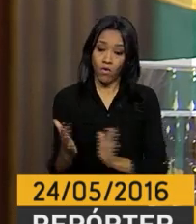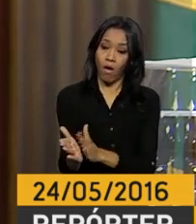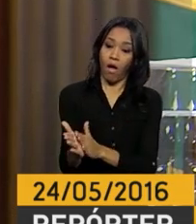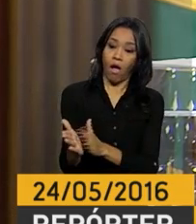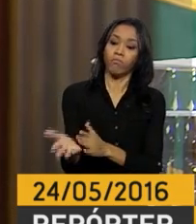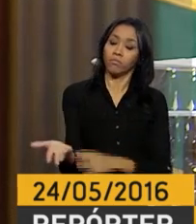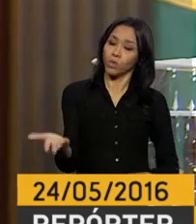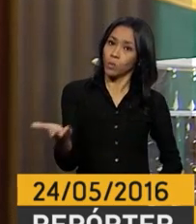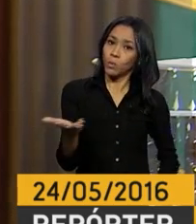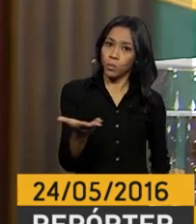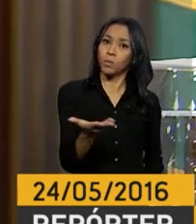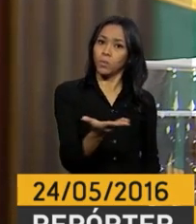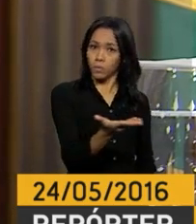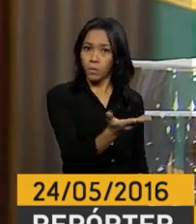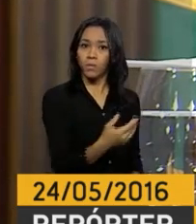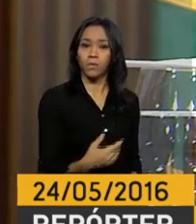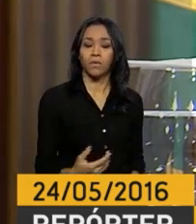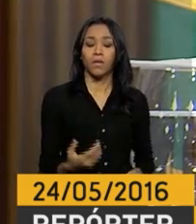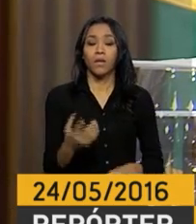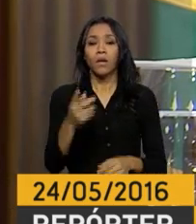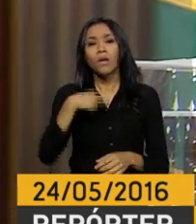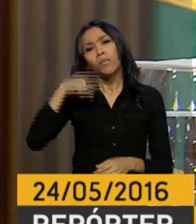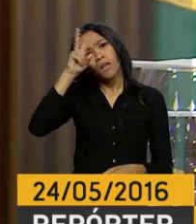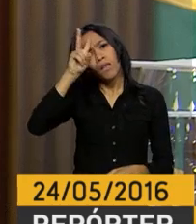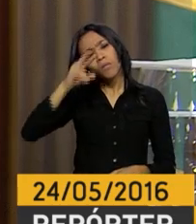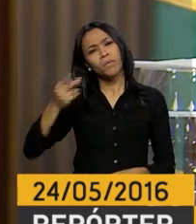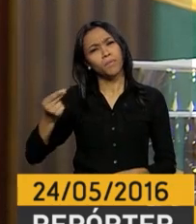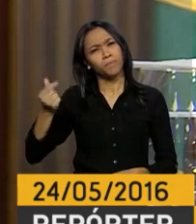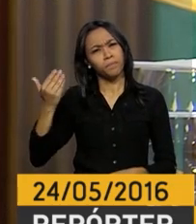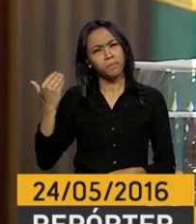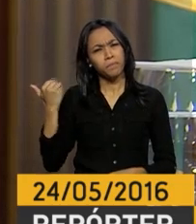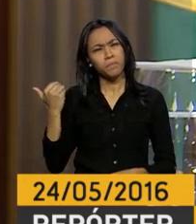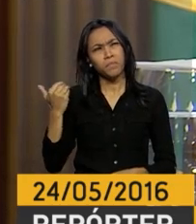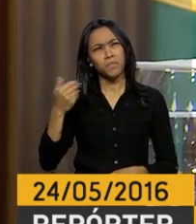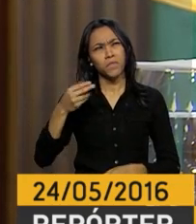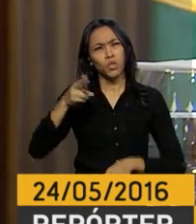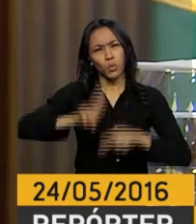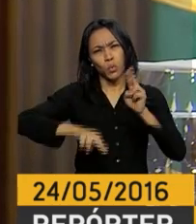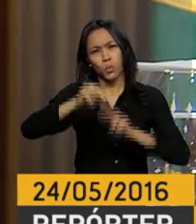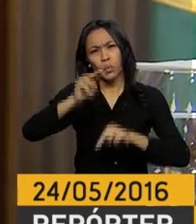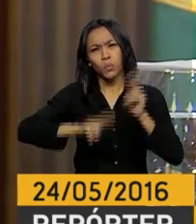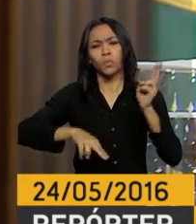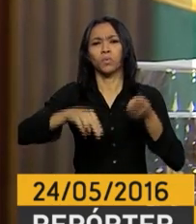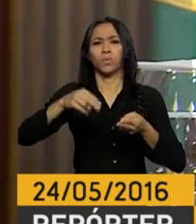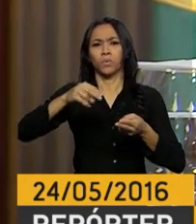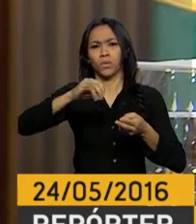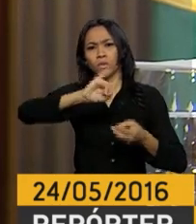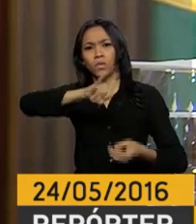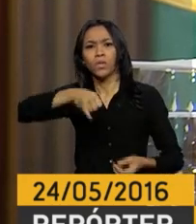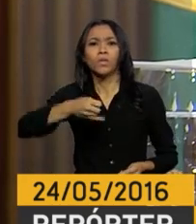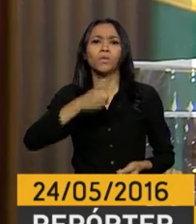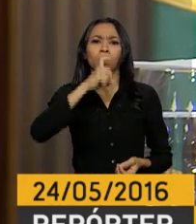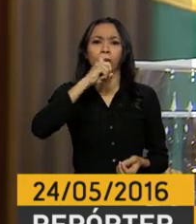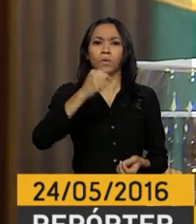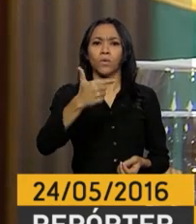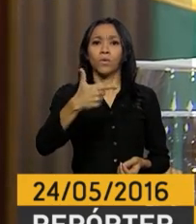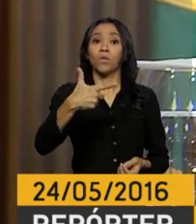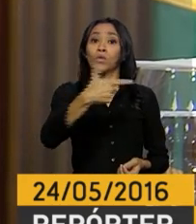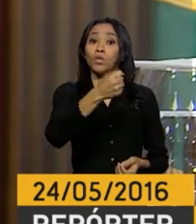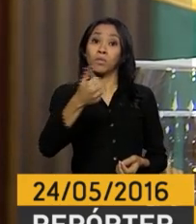recordo que no movimento de junho e julho de 2013, quando houve um grande